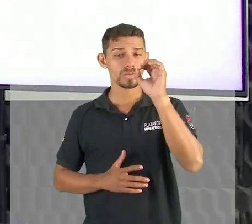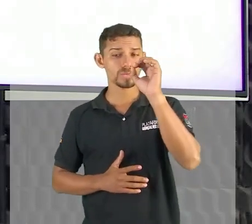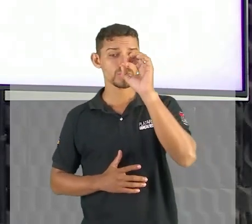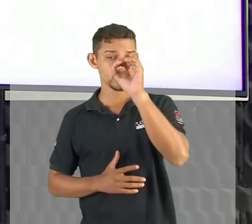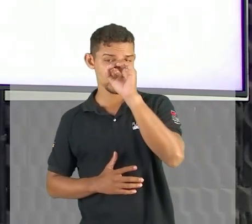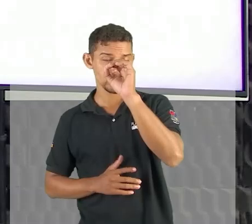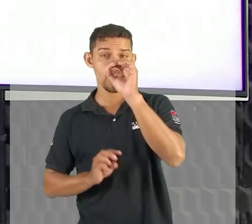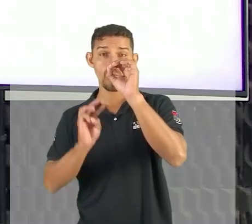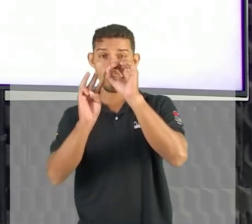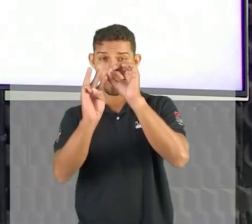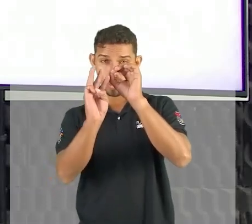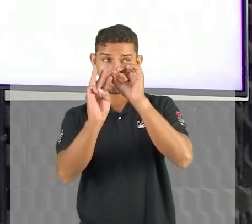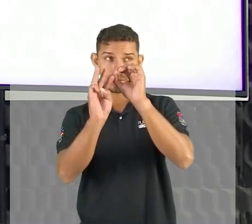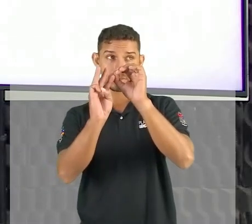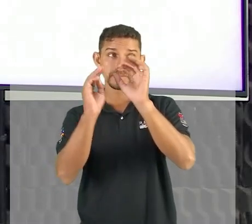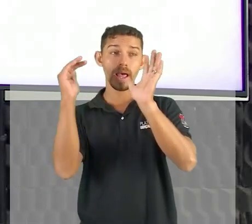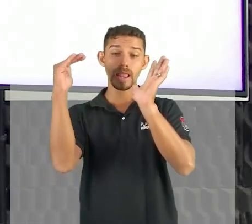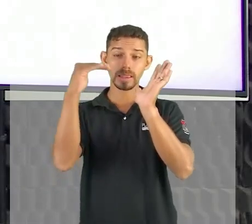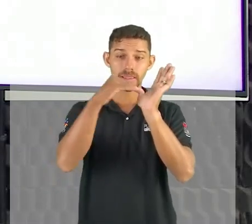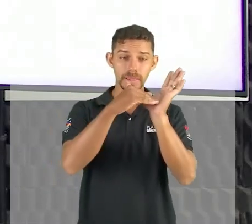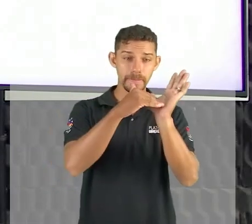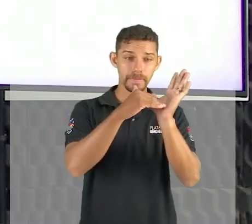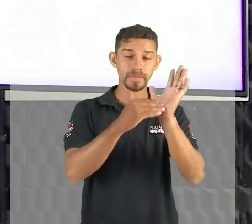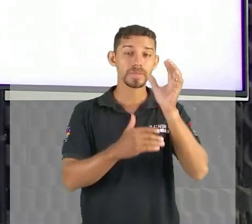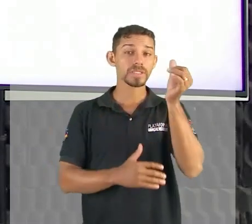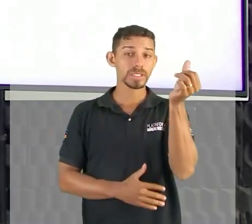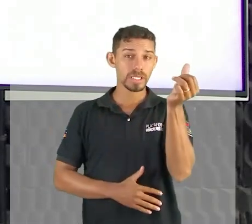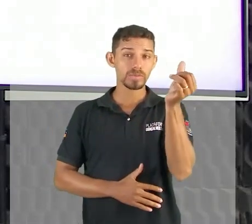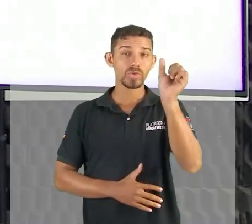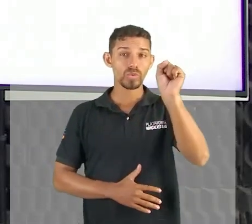4400 wat a